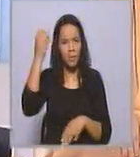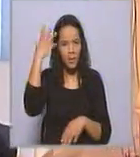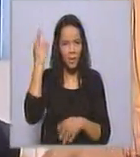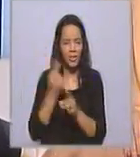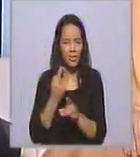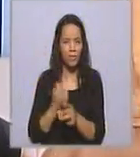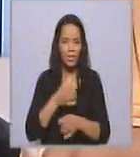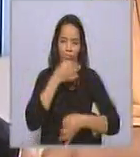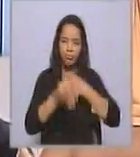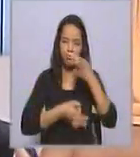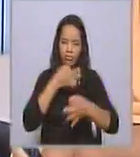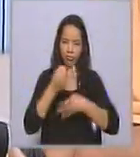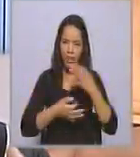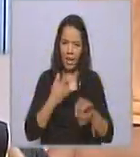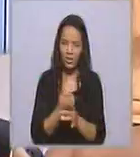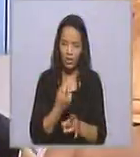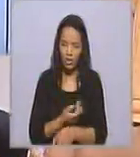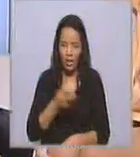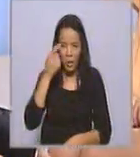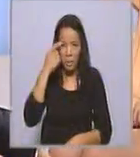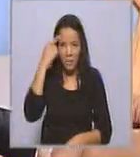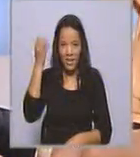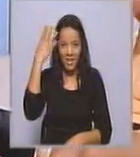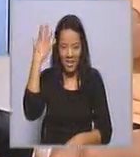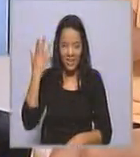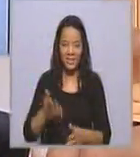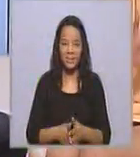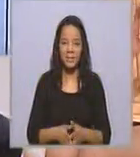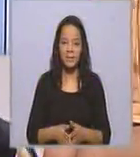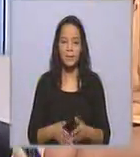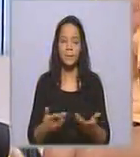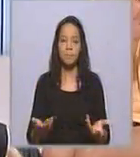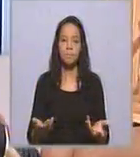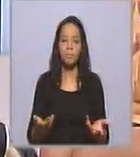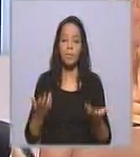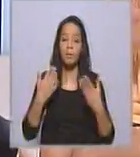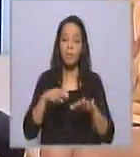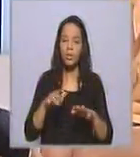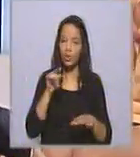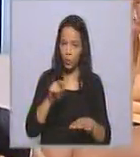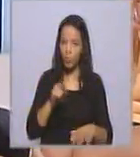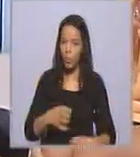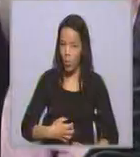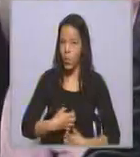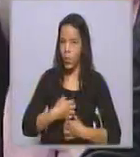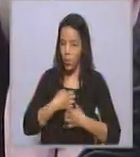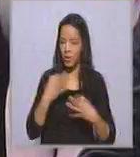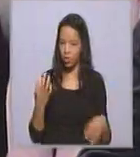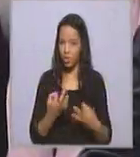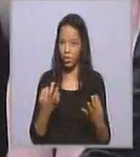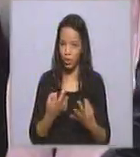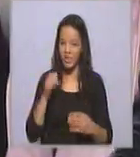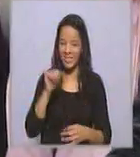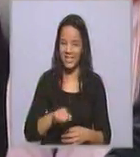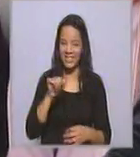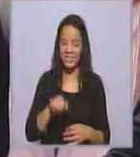as diversas manifestações artísticas. Claro. Mãe apresentadora, pai cineasta, o que é que é? Tens feeling. Tens feeling. Tem, não tem? Eu acho